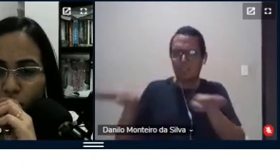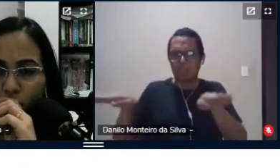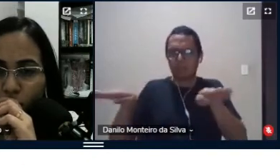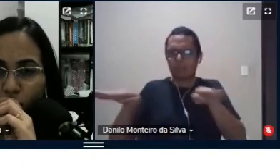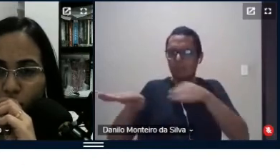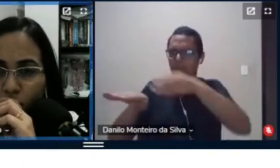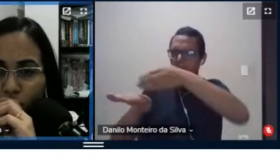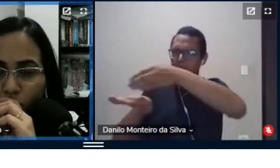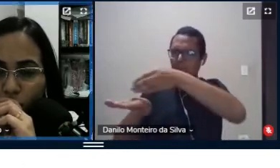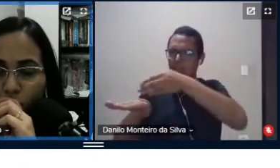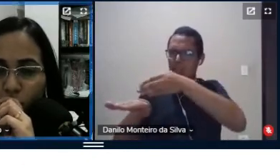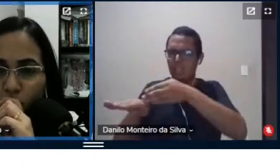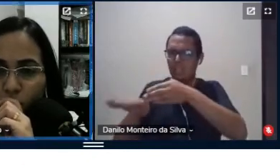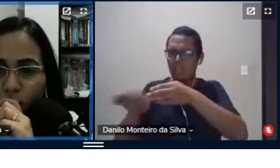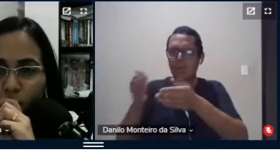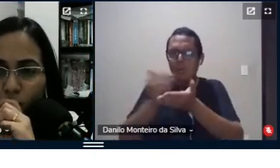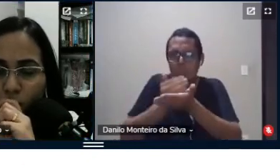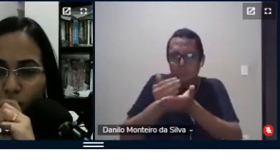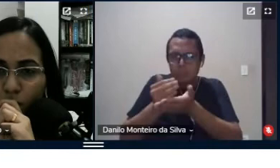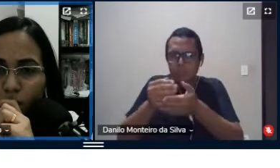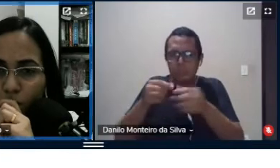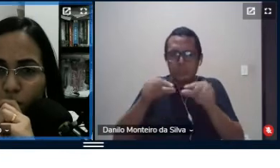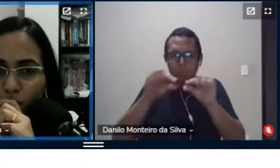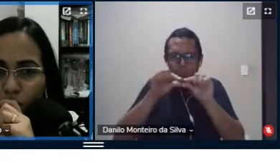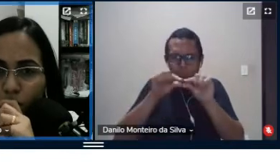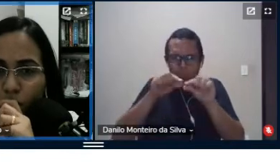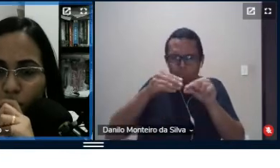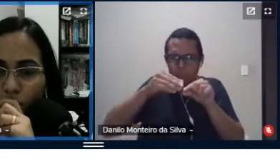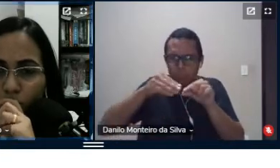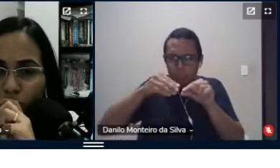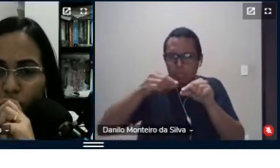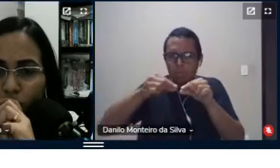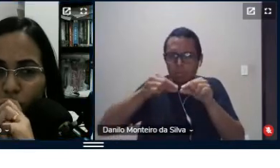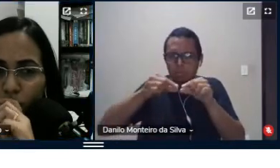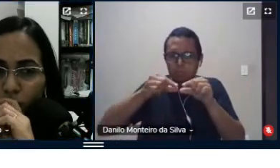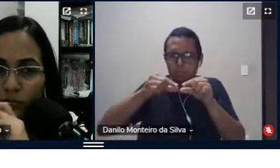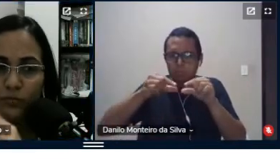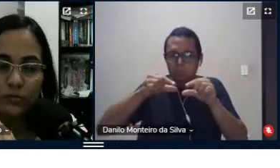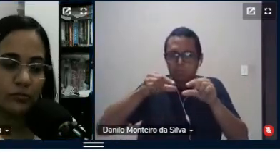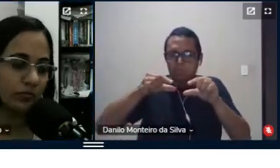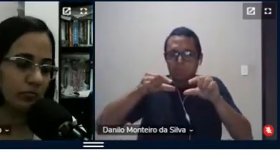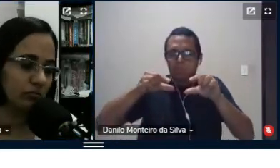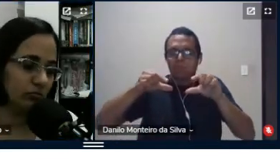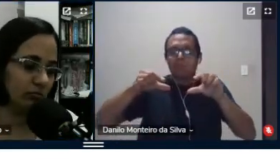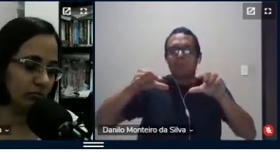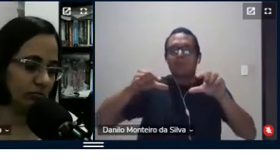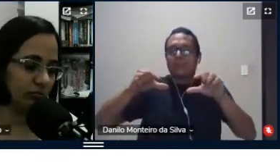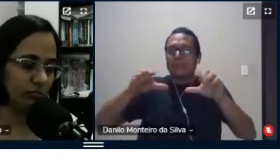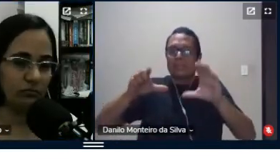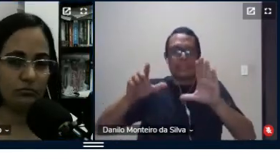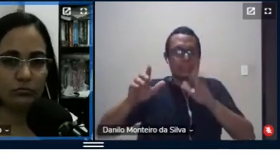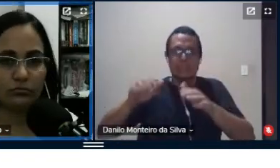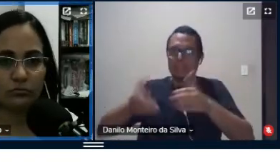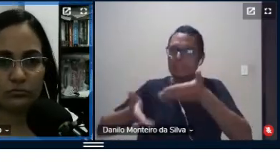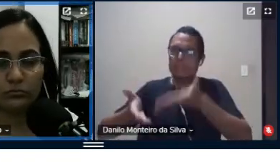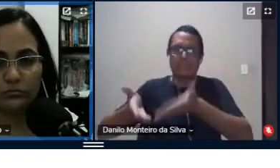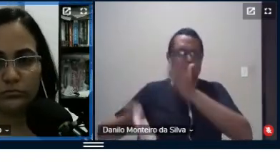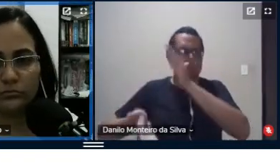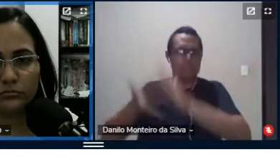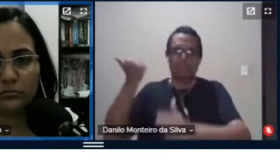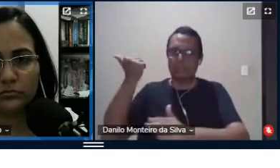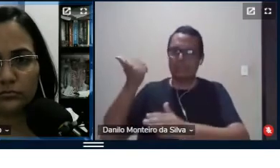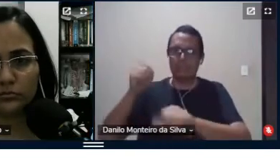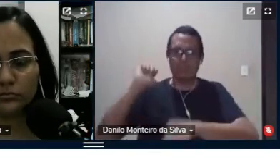foi aumentando aos poucos, aí teve que trocar tudo, acho que perdeu uma peça enorme, acho